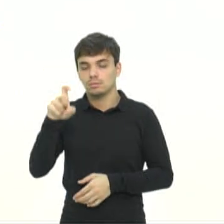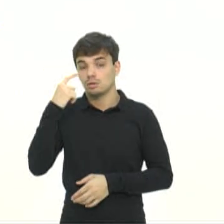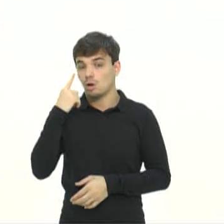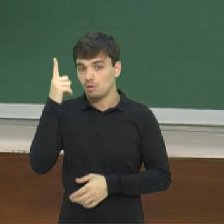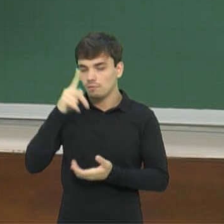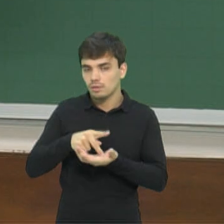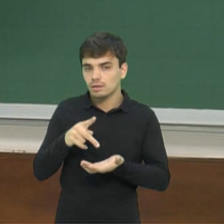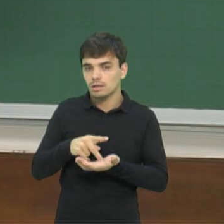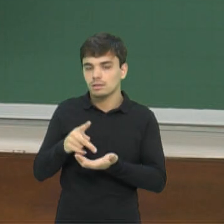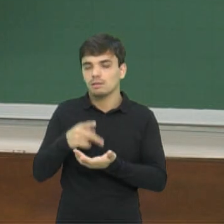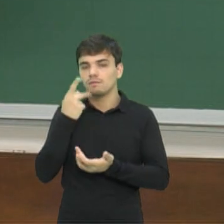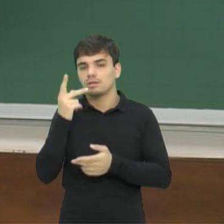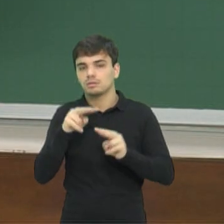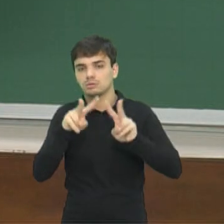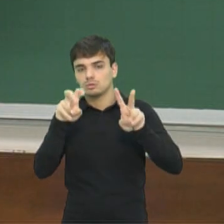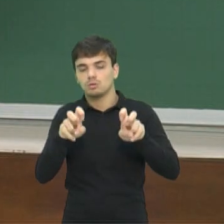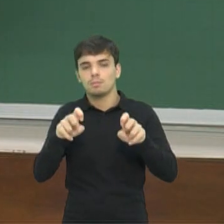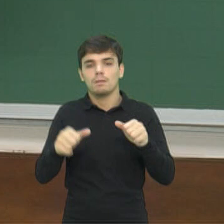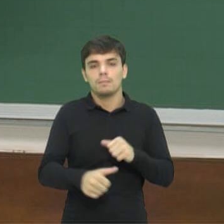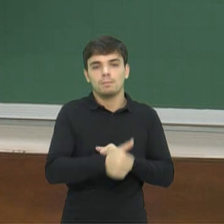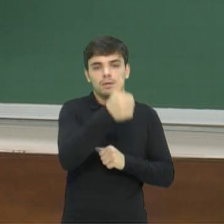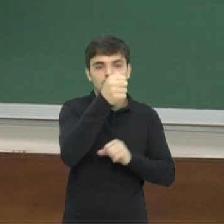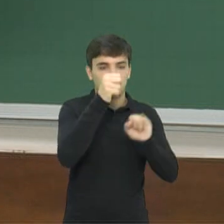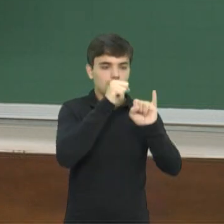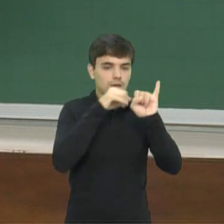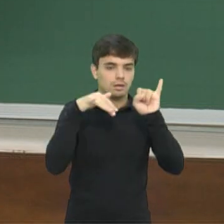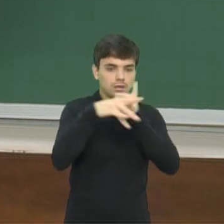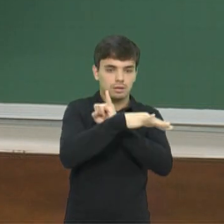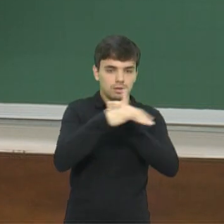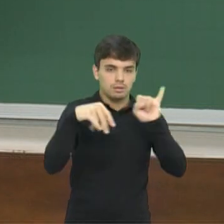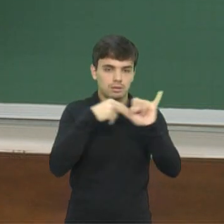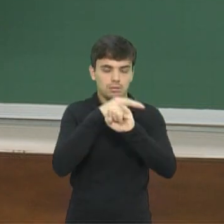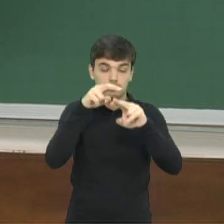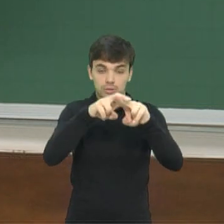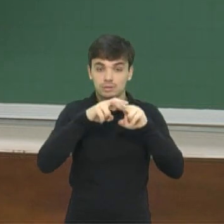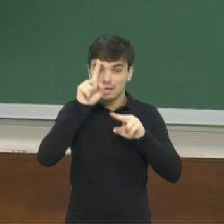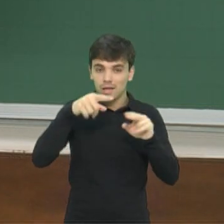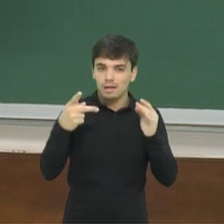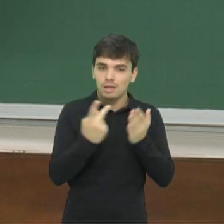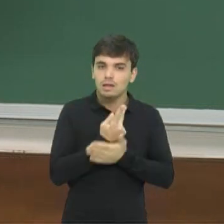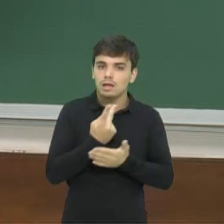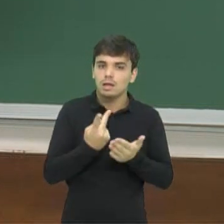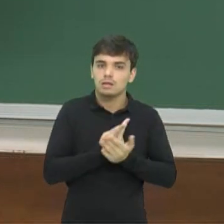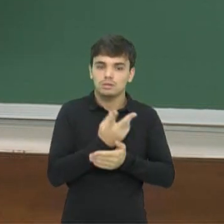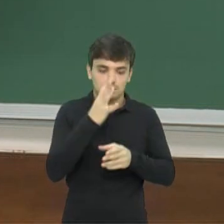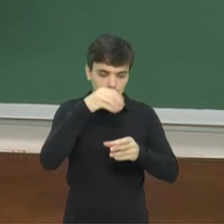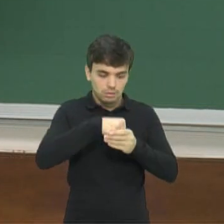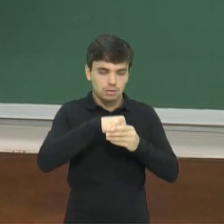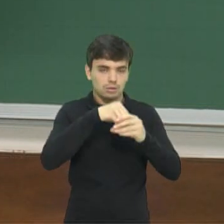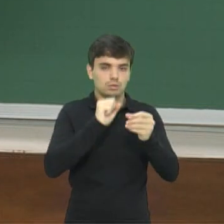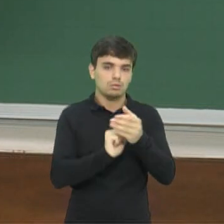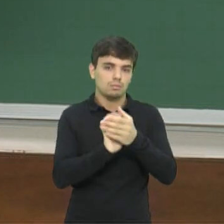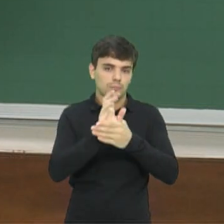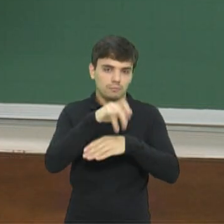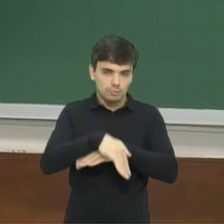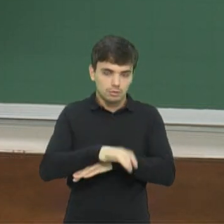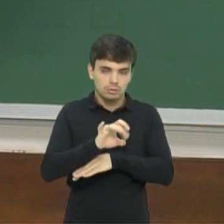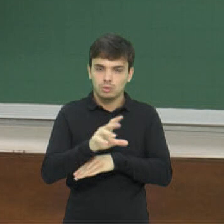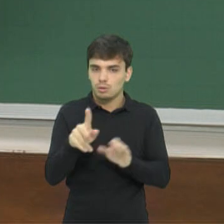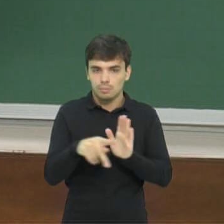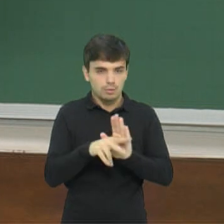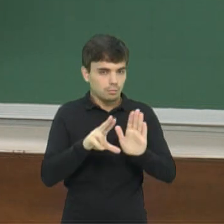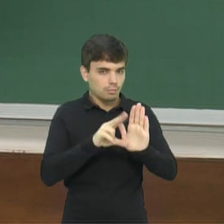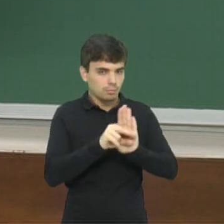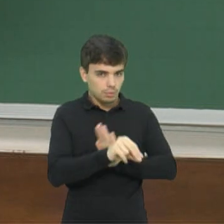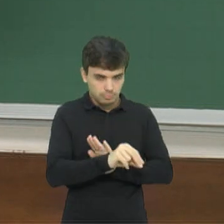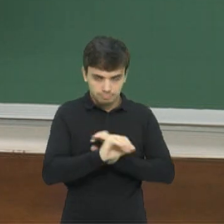quando a gente está falando de espécie pioneira, a gente está falando das ilhas e das dunas, então por isso que está errado, tá, gente? Interior de vulcão, a gente só vai ter as próprias bactérias, por